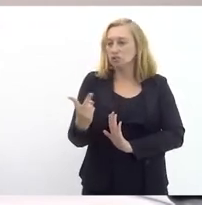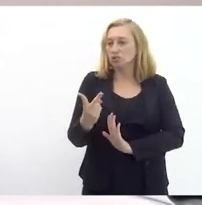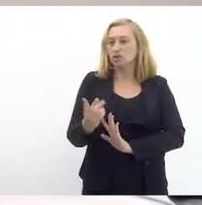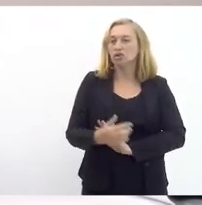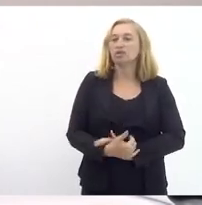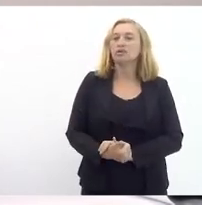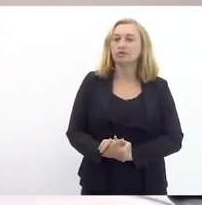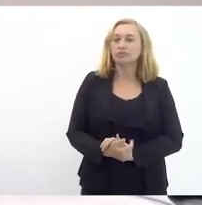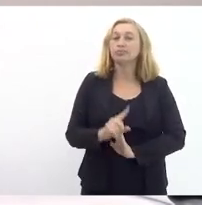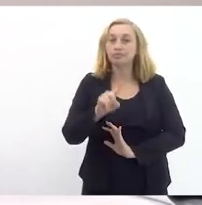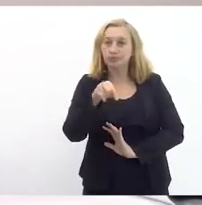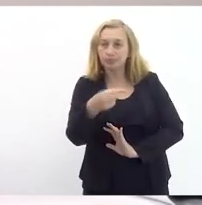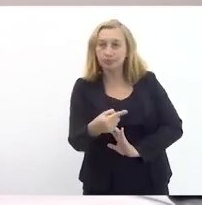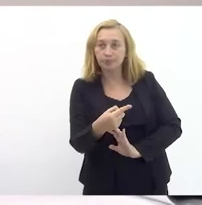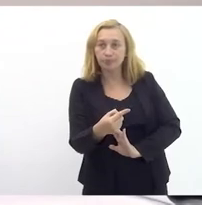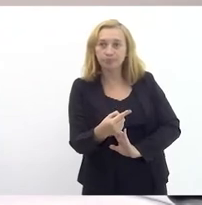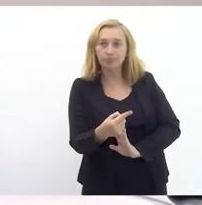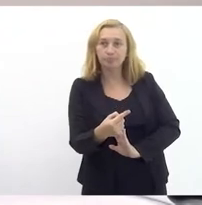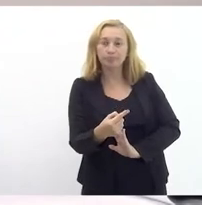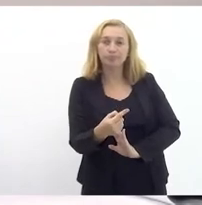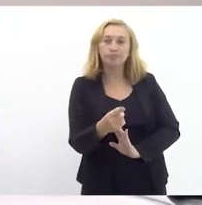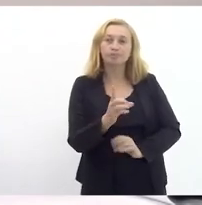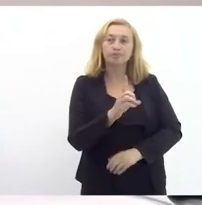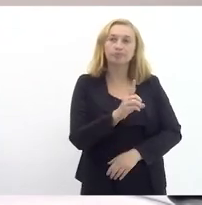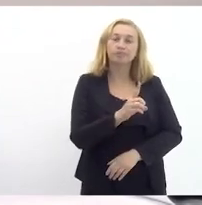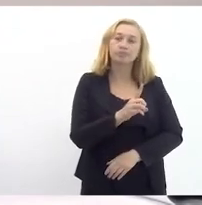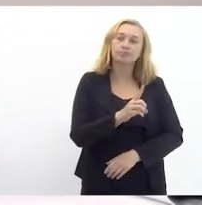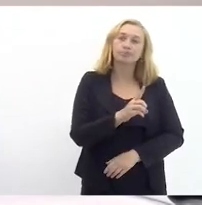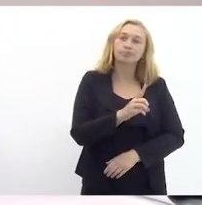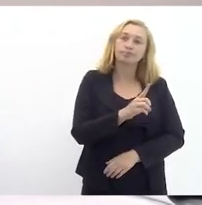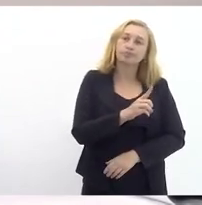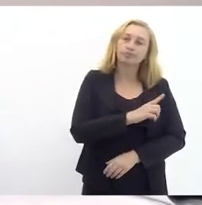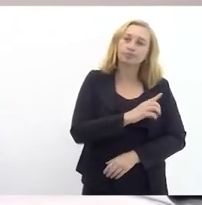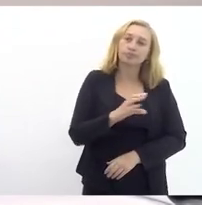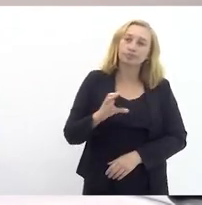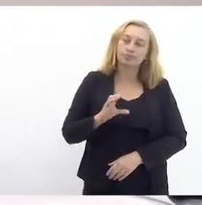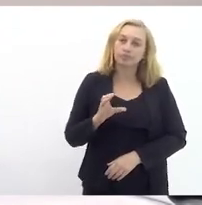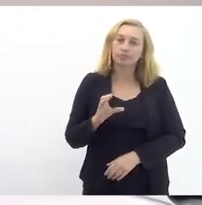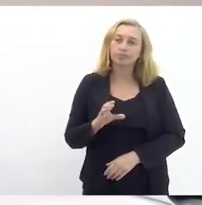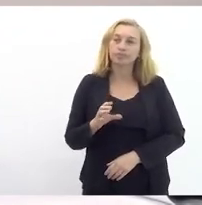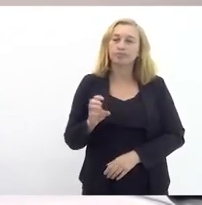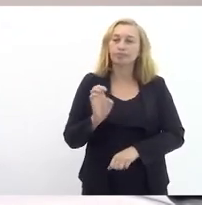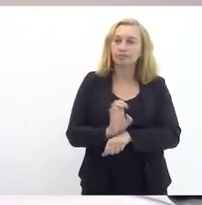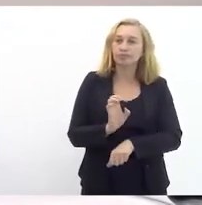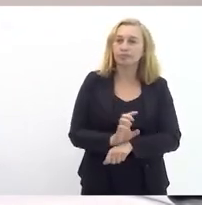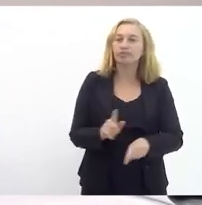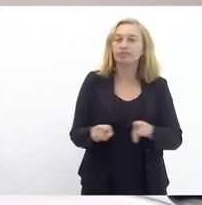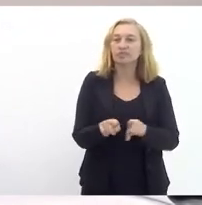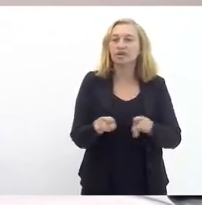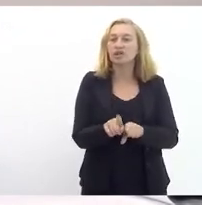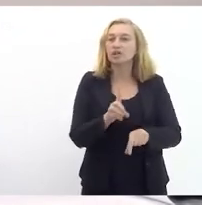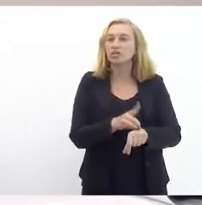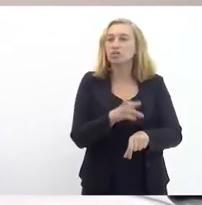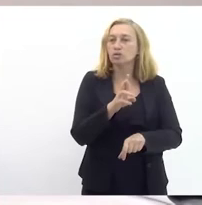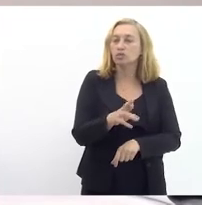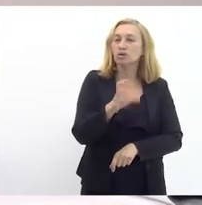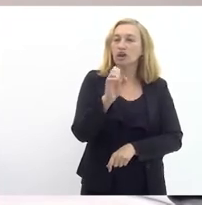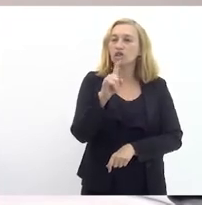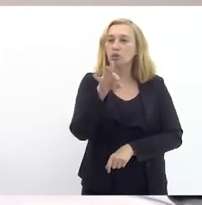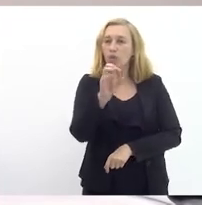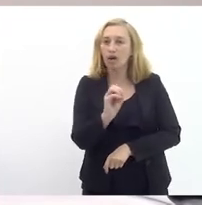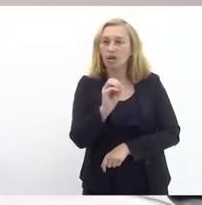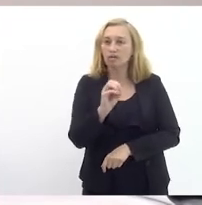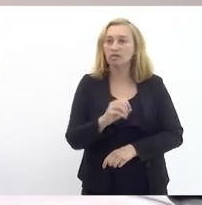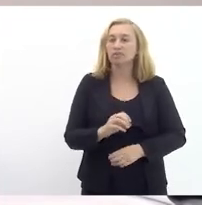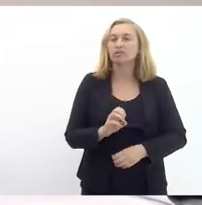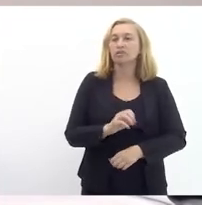presentes. Também queria ouvir também a defesa do consumidor do Estado, que está aqui presente. E quero ouvir também o doutor Eduardo, que é o nosso defensor público, que está em todas as nossas